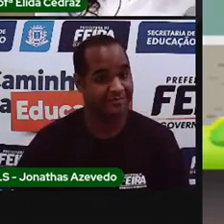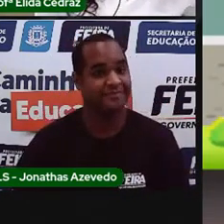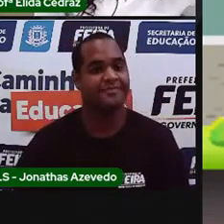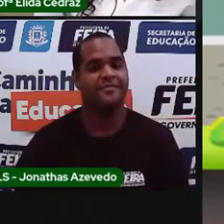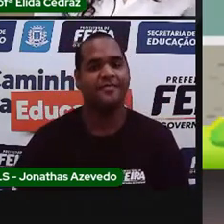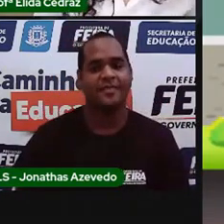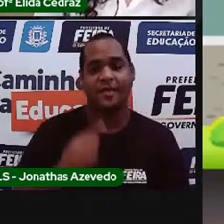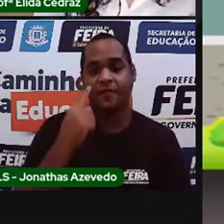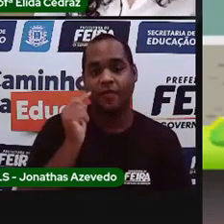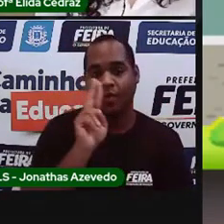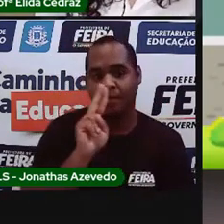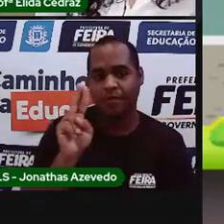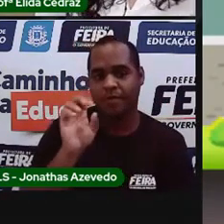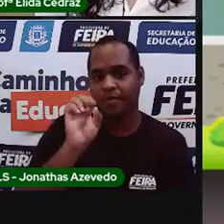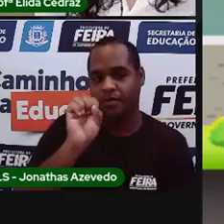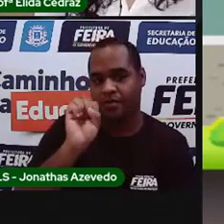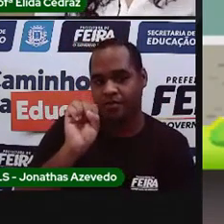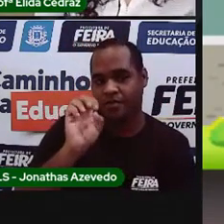Vamos ler o nome?